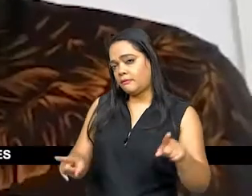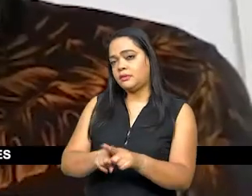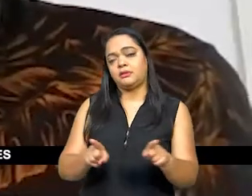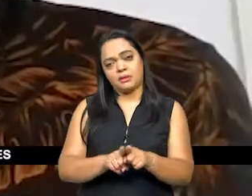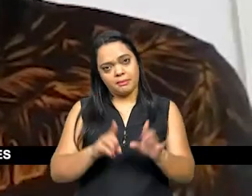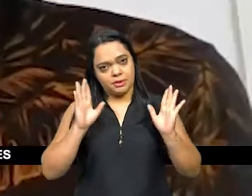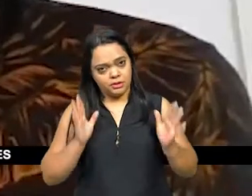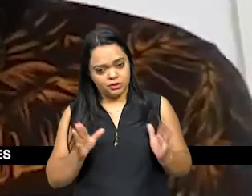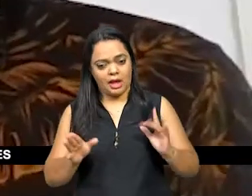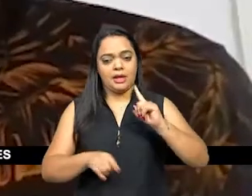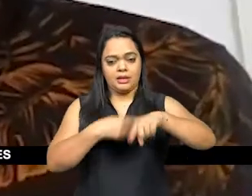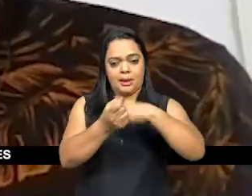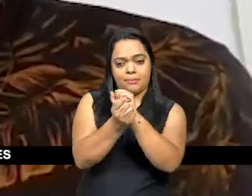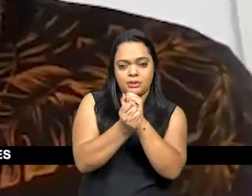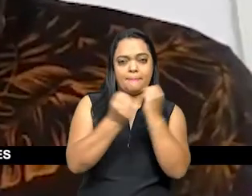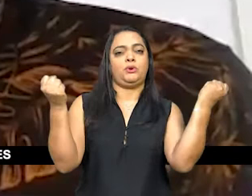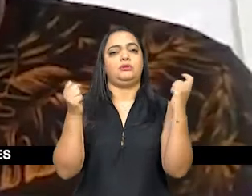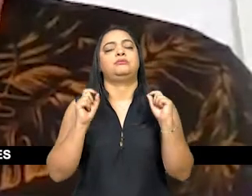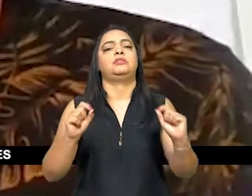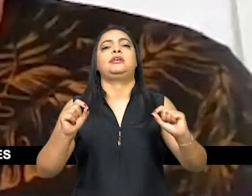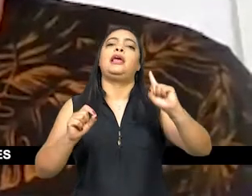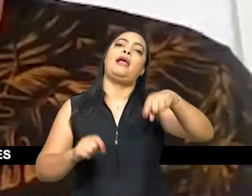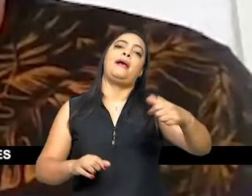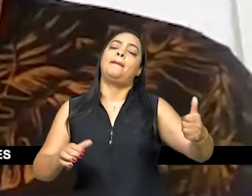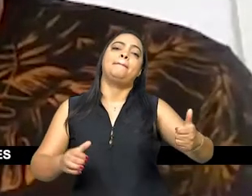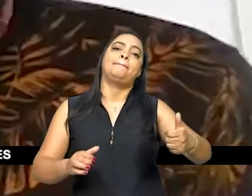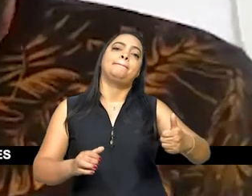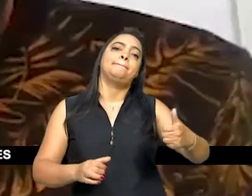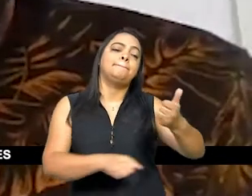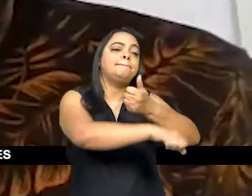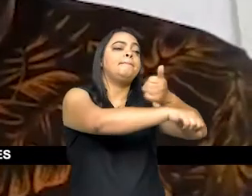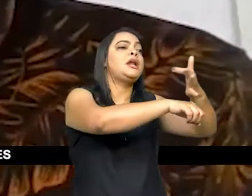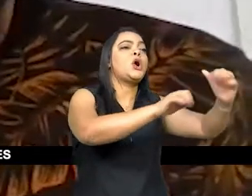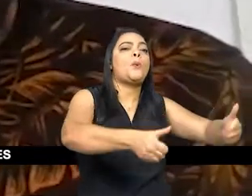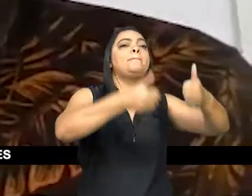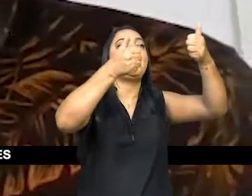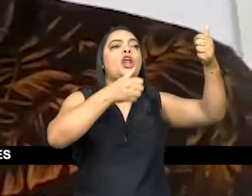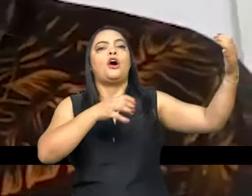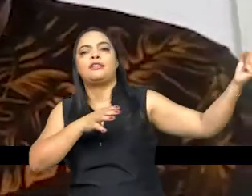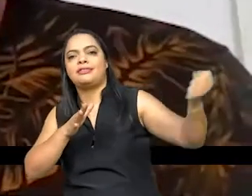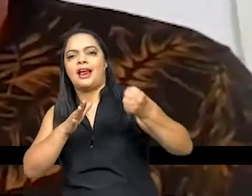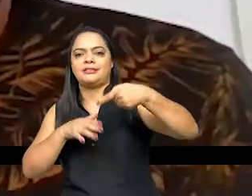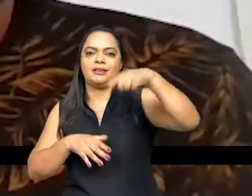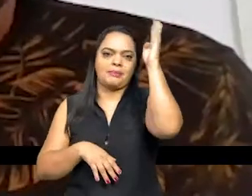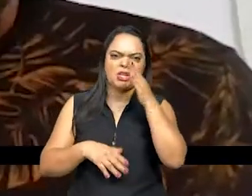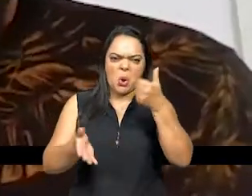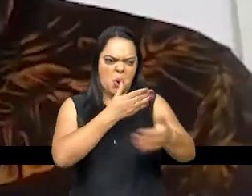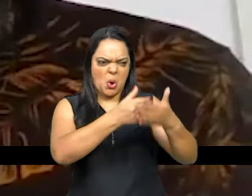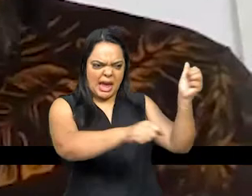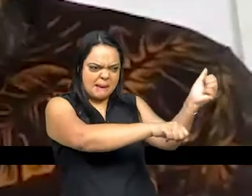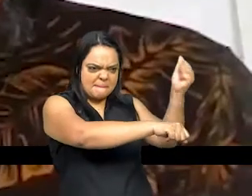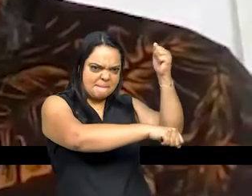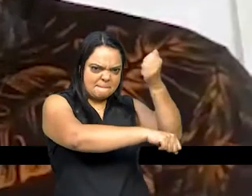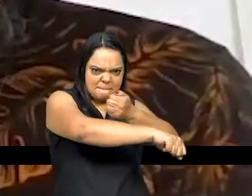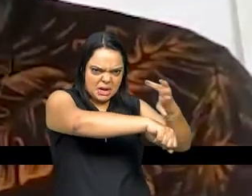colocado lá no pós-abolição, quem são os melhores brancos para trazer para o Brasil. Não é qualquer branco que eles estão querendo trazer.